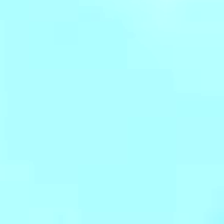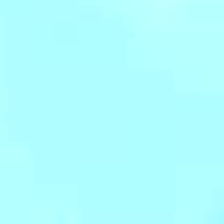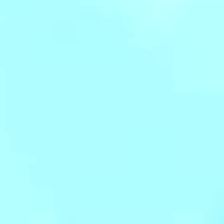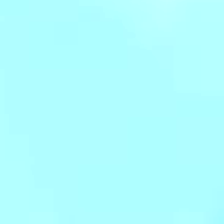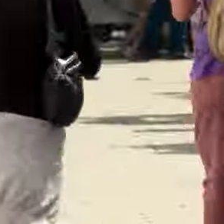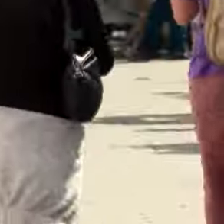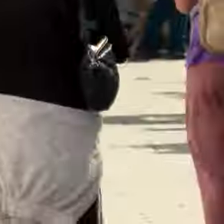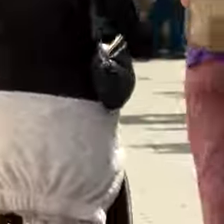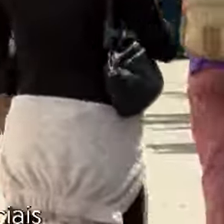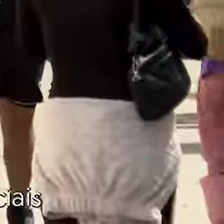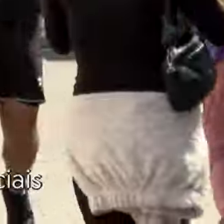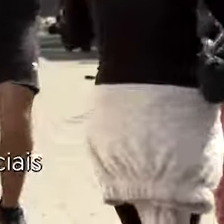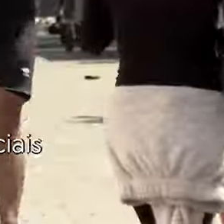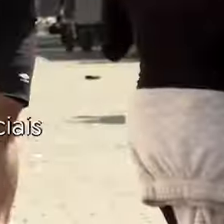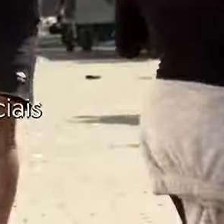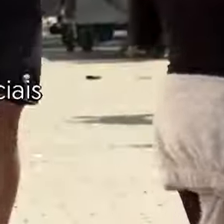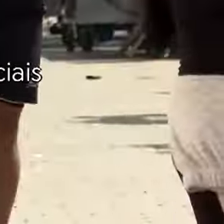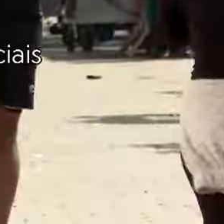tchau